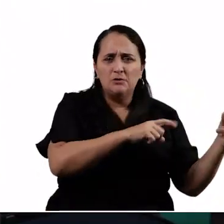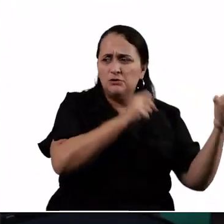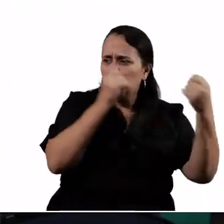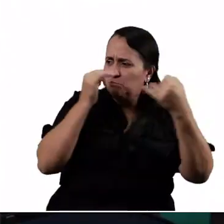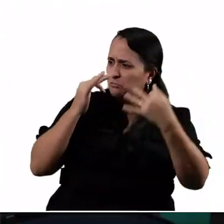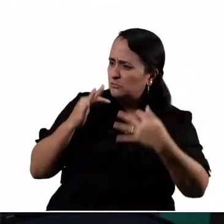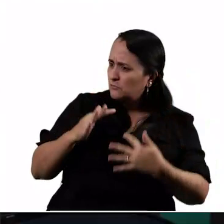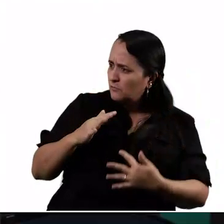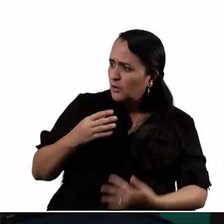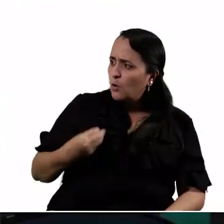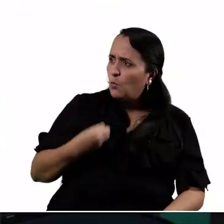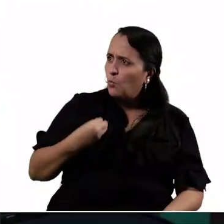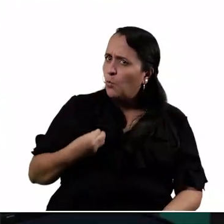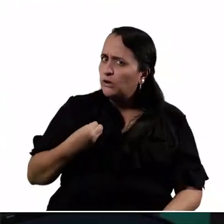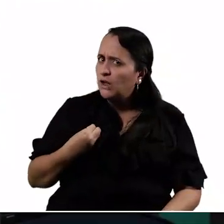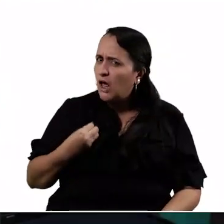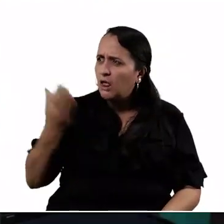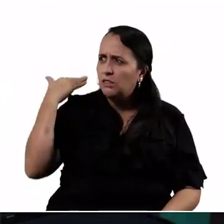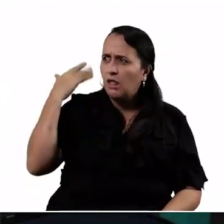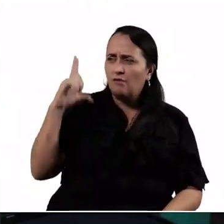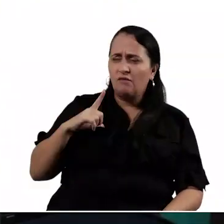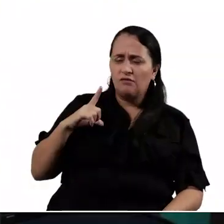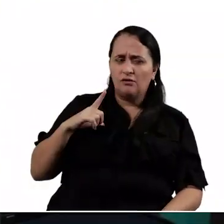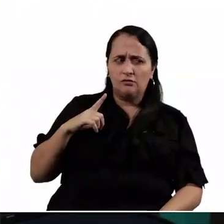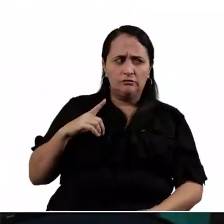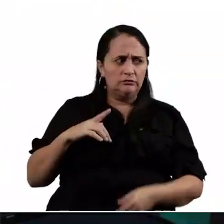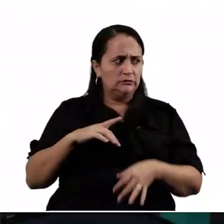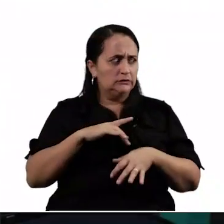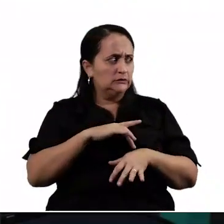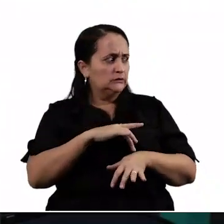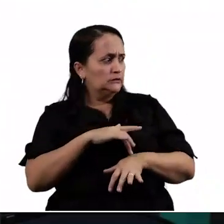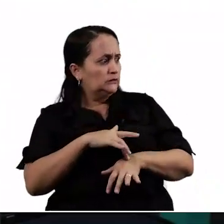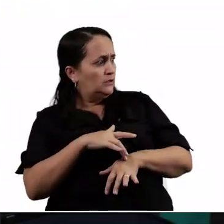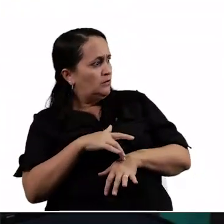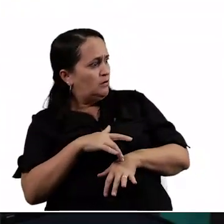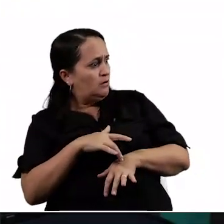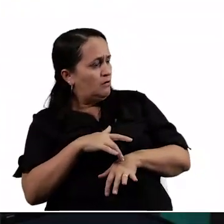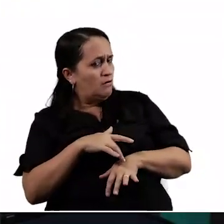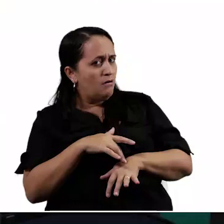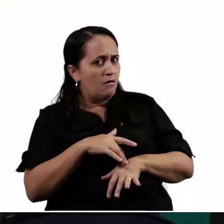ela estava viva ela também sentia medo frio na barriga